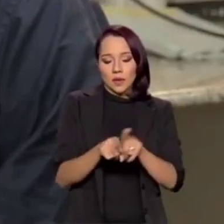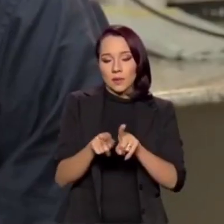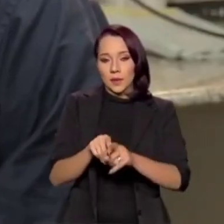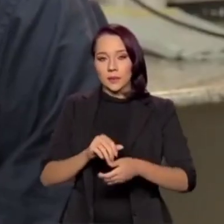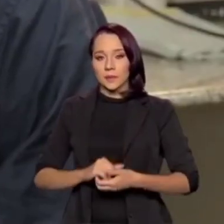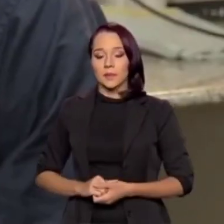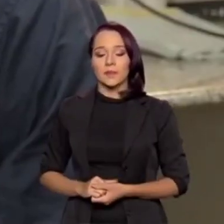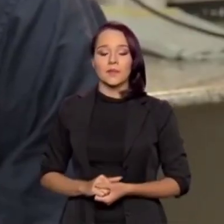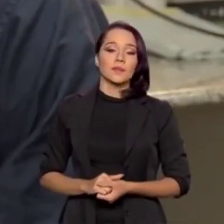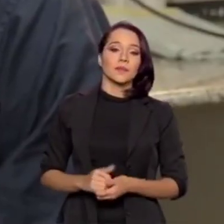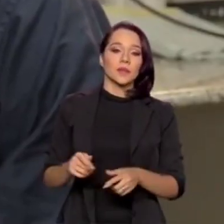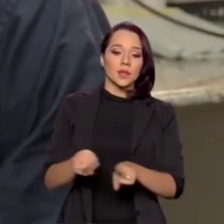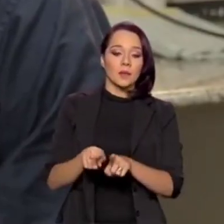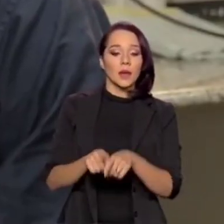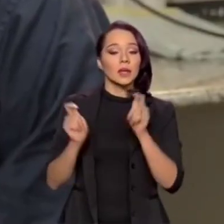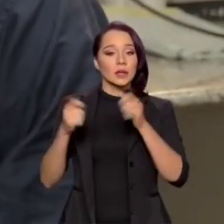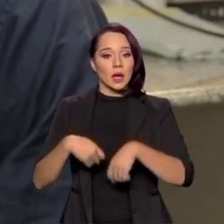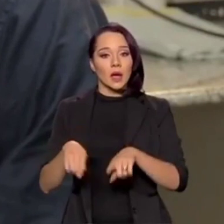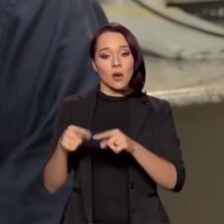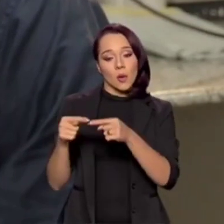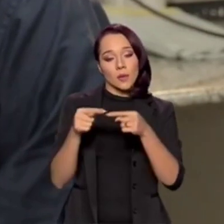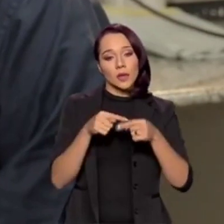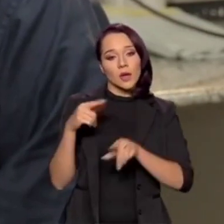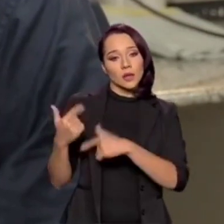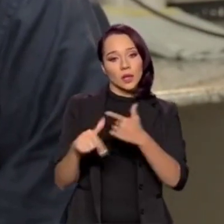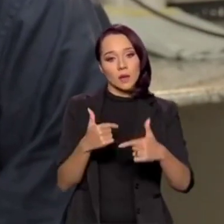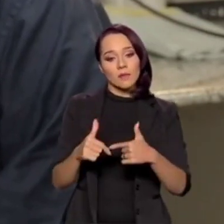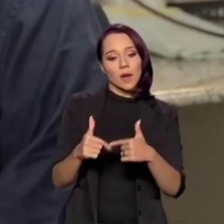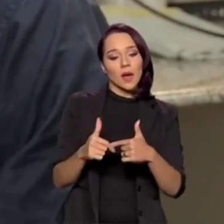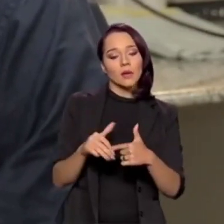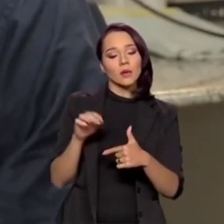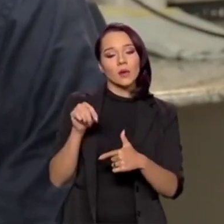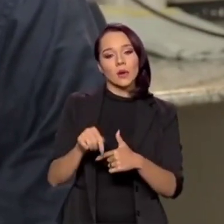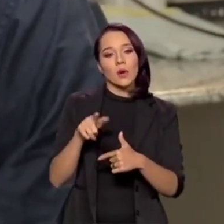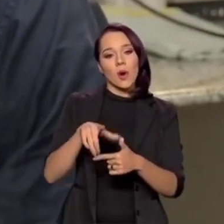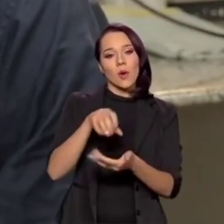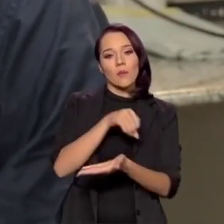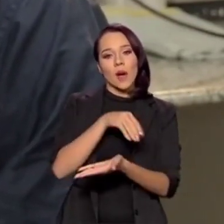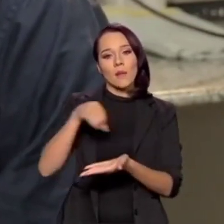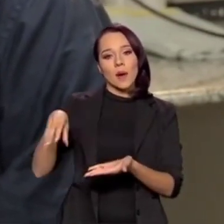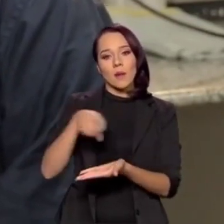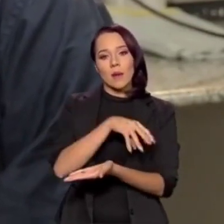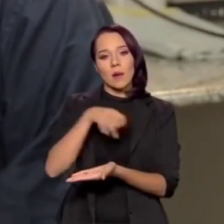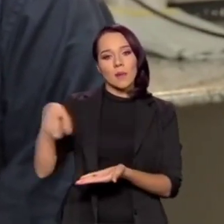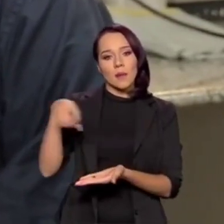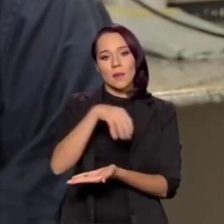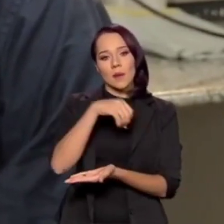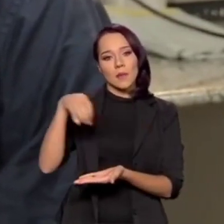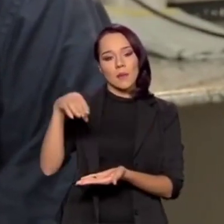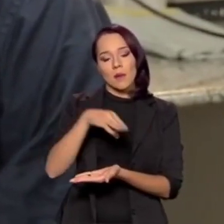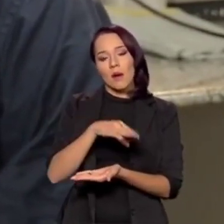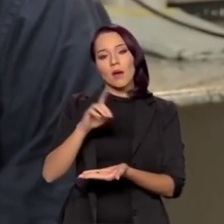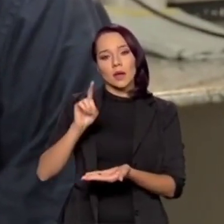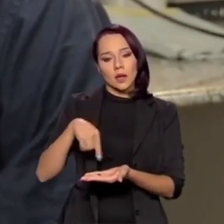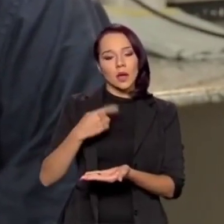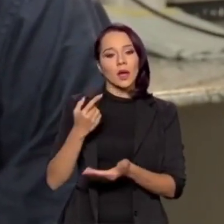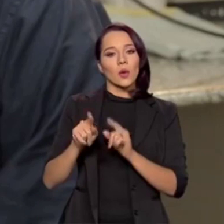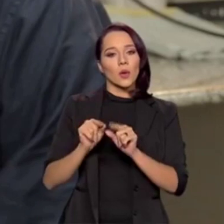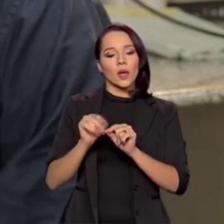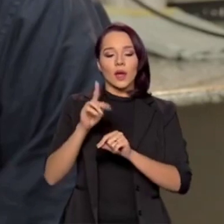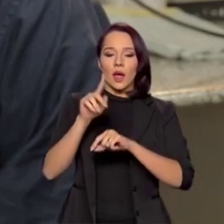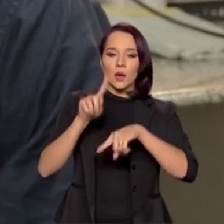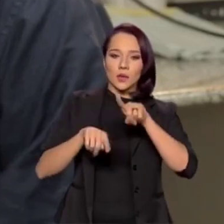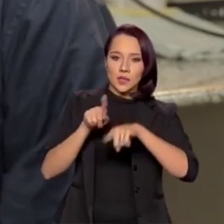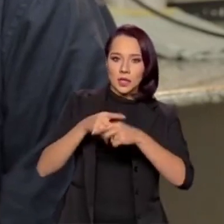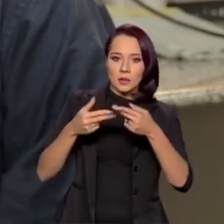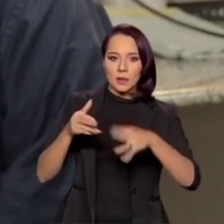disso, a gente pode também associar o trabalho com a bioimpressão, né, com a bioimpressora, que são os